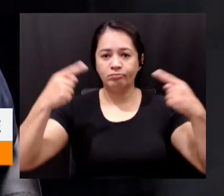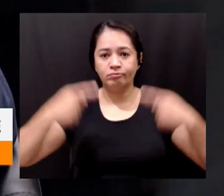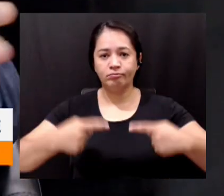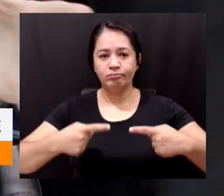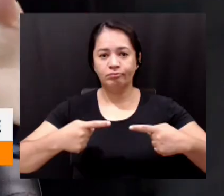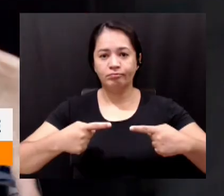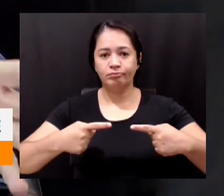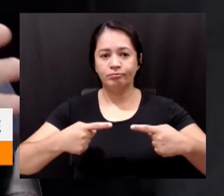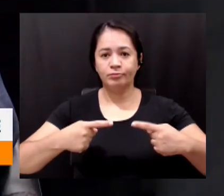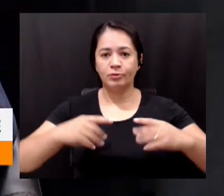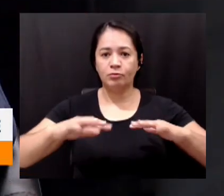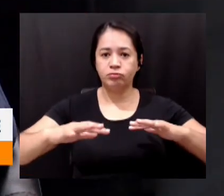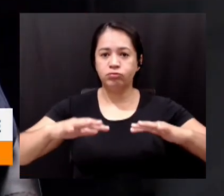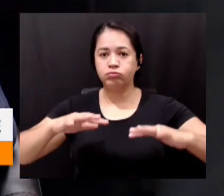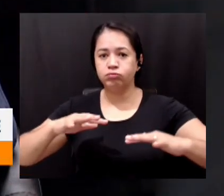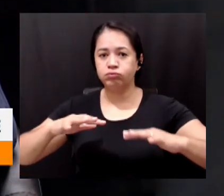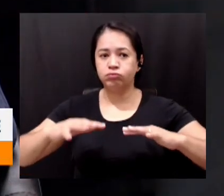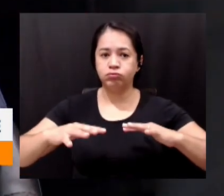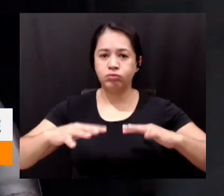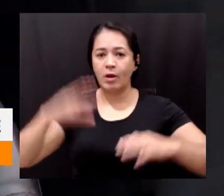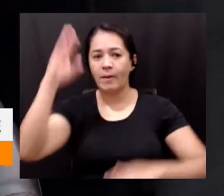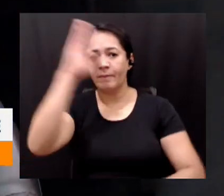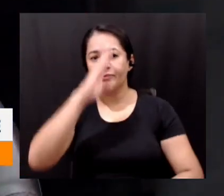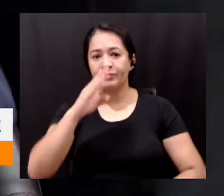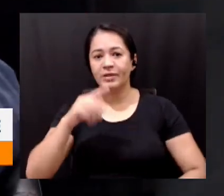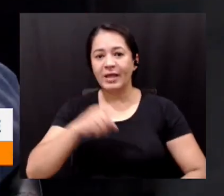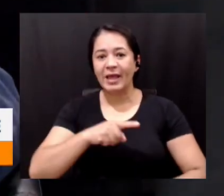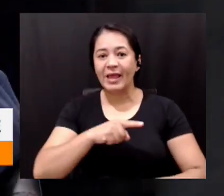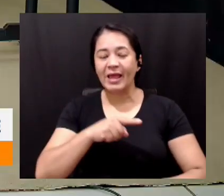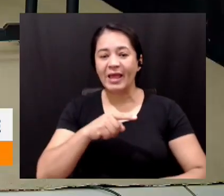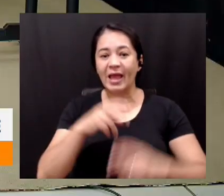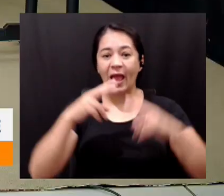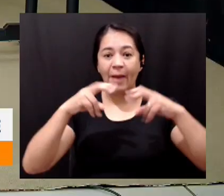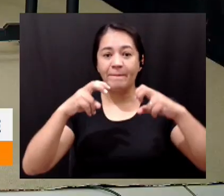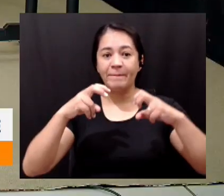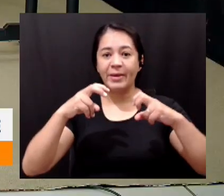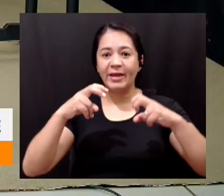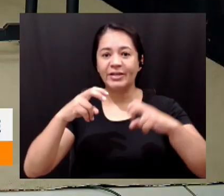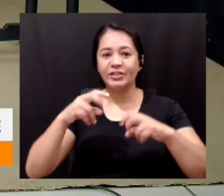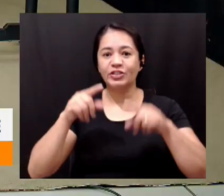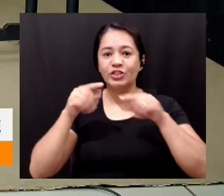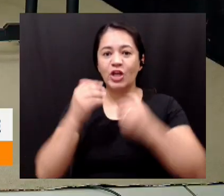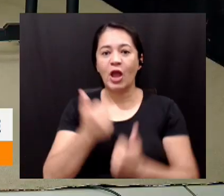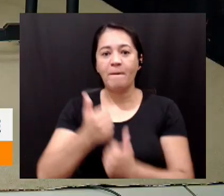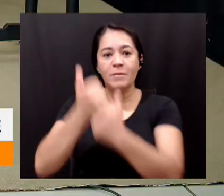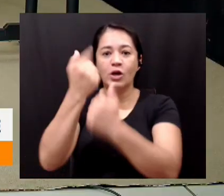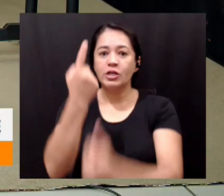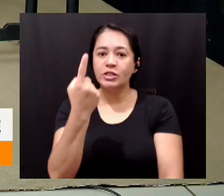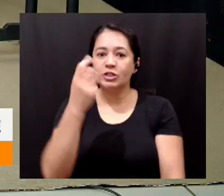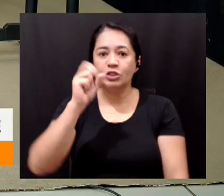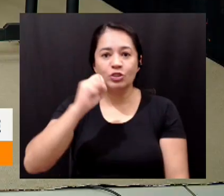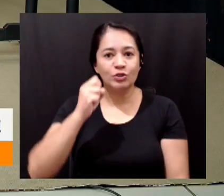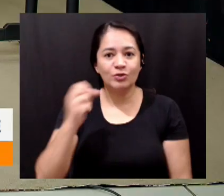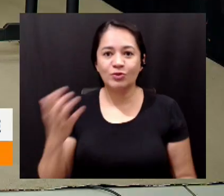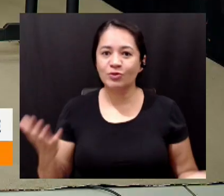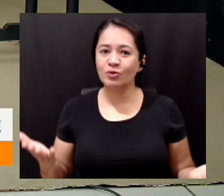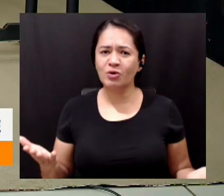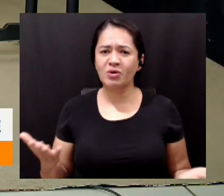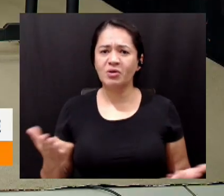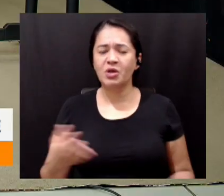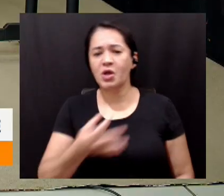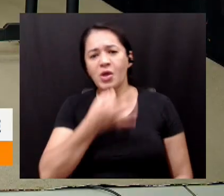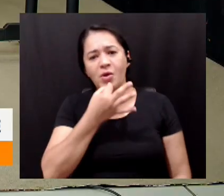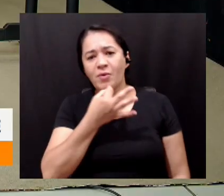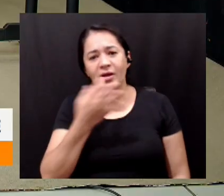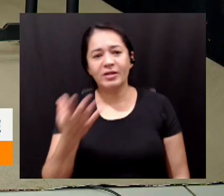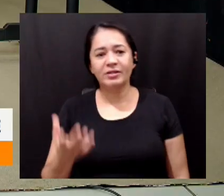Brasileiro, Exato. elas patrocinam 18, Uhum, 19, alguma verdade. coisa assim, salvo se não estiver enganado. Exatamente. Né? Todo Mas jogo que você